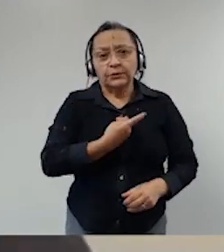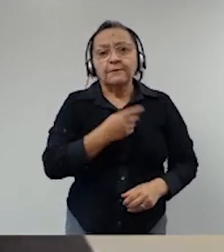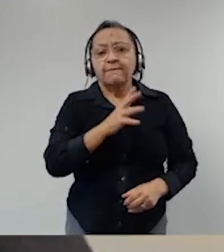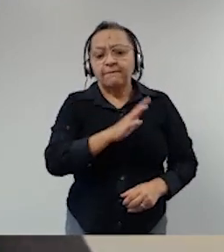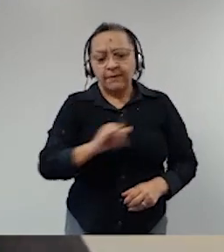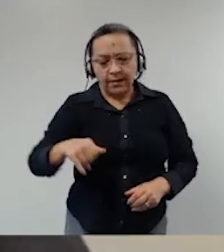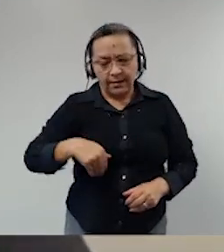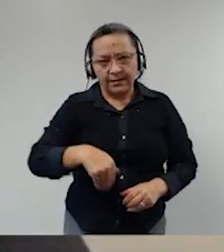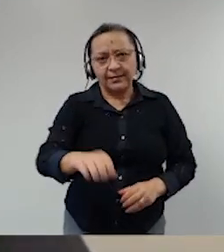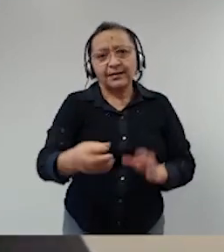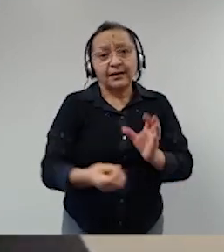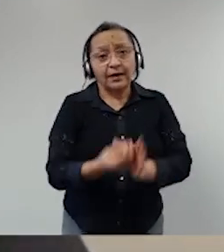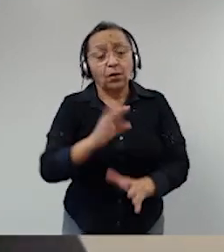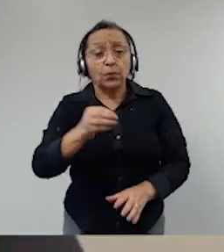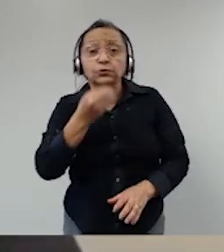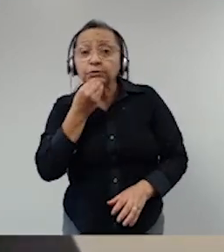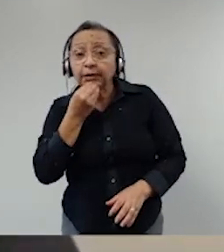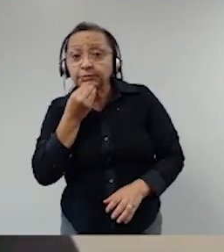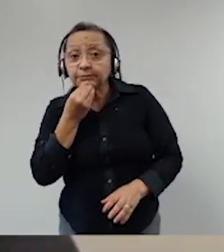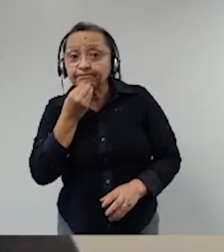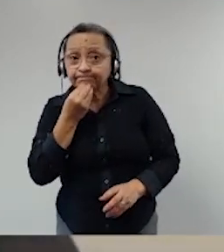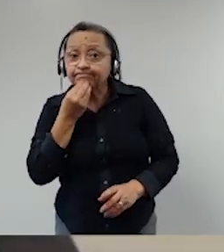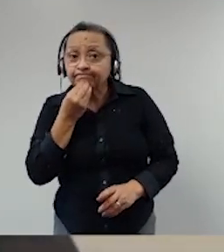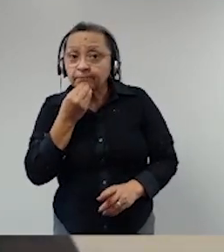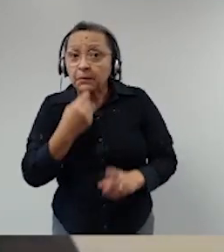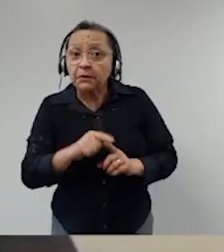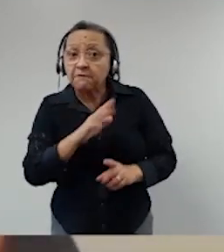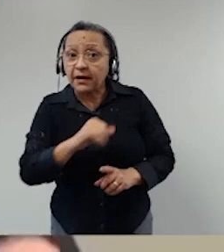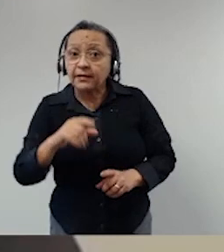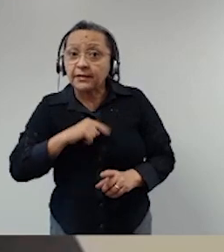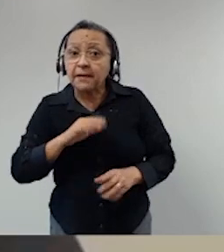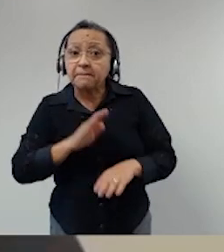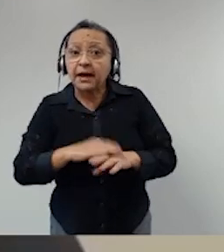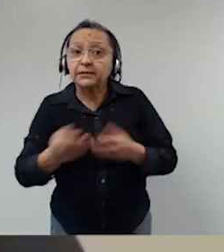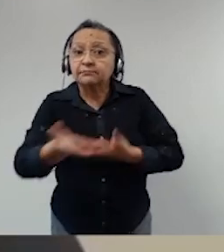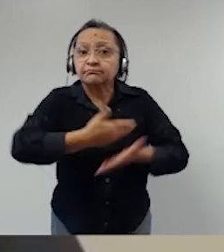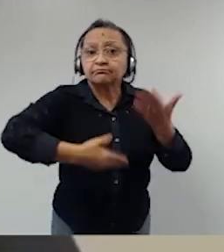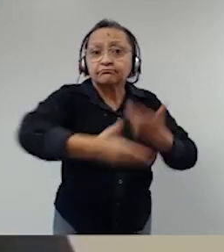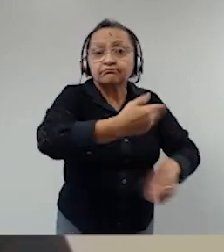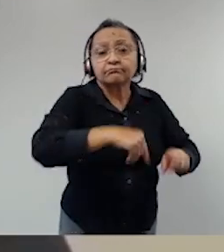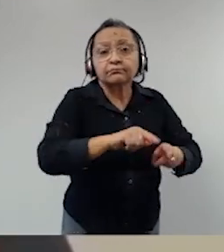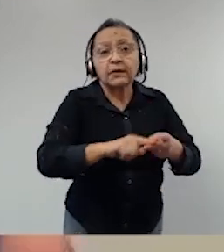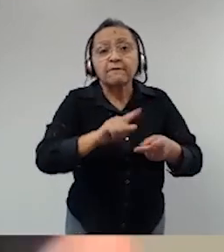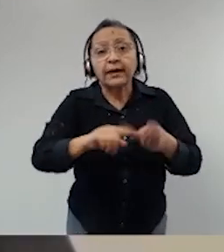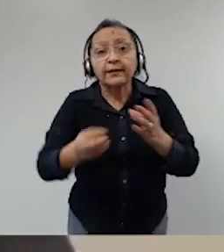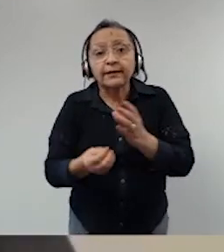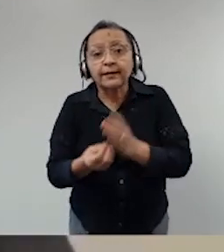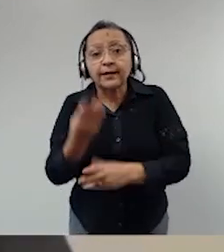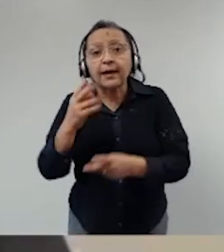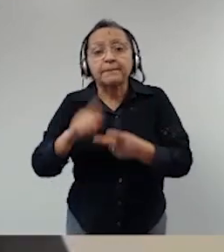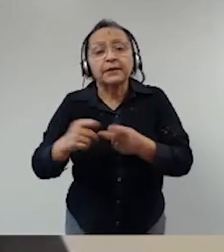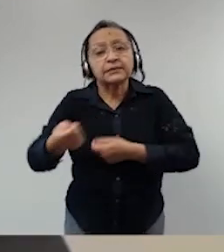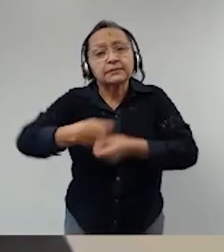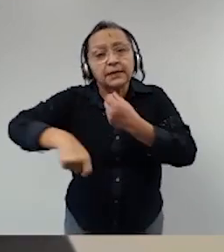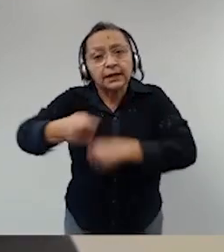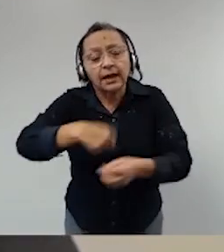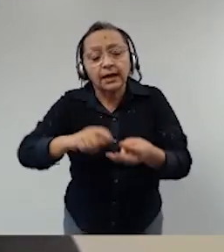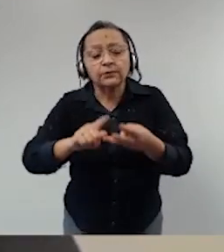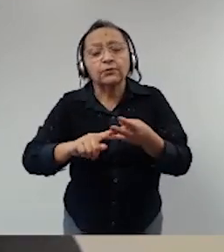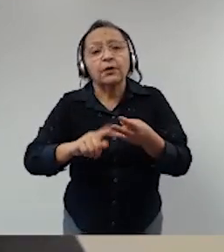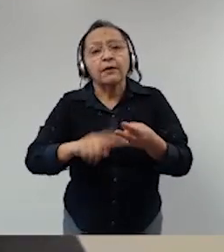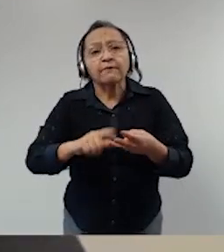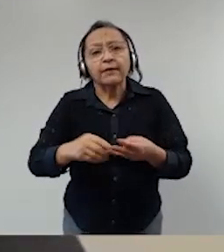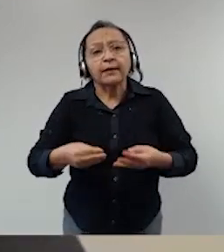criar, por um lado, oportunidades, porque vai haver mais integração, vai criar oportunidades, porque vai criar mais mercados, vai trazer